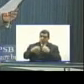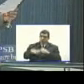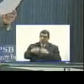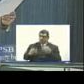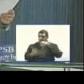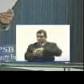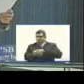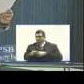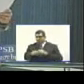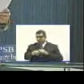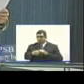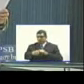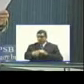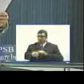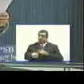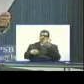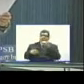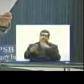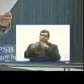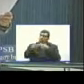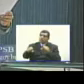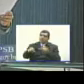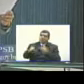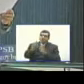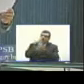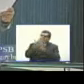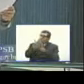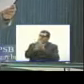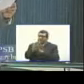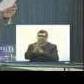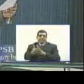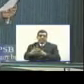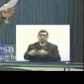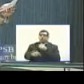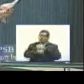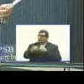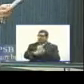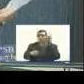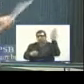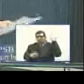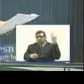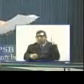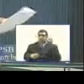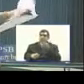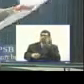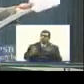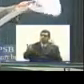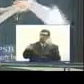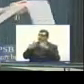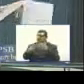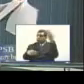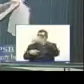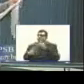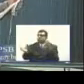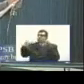obrigações pasmem não está isso lá no início do ano vejam que diz o cadastro de convênios isso eu disse